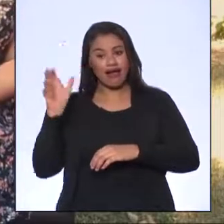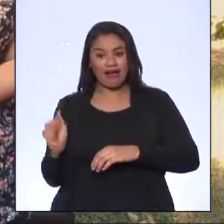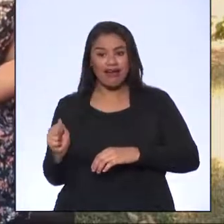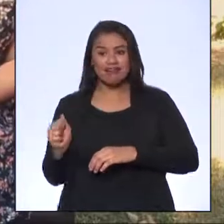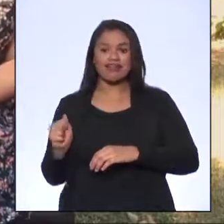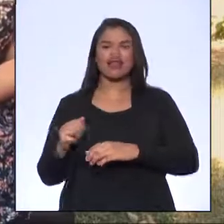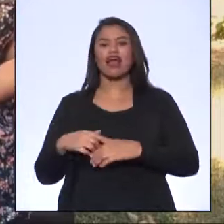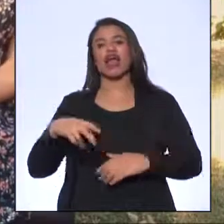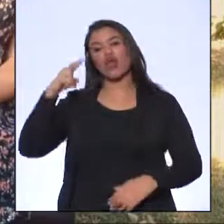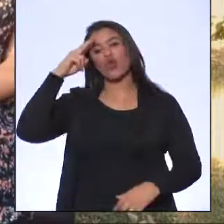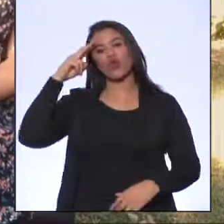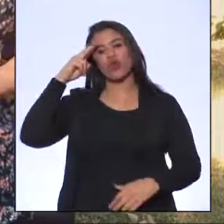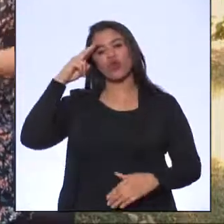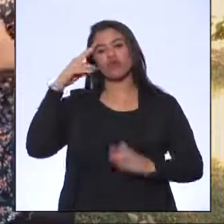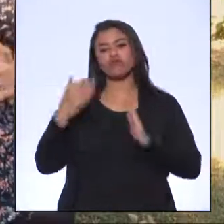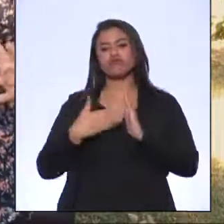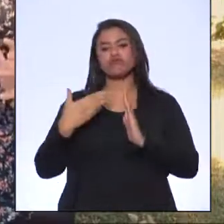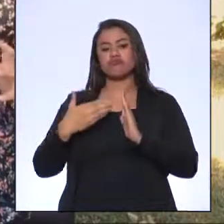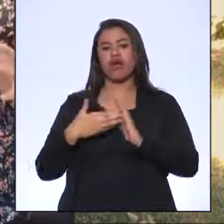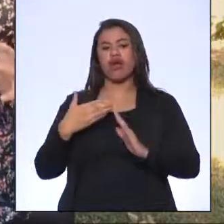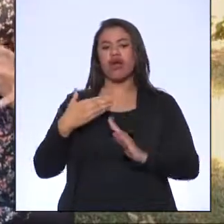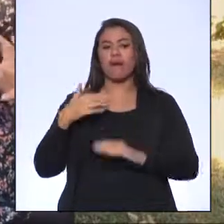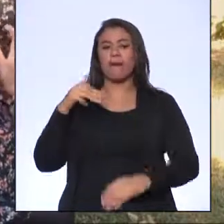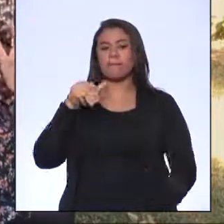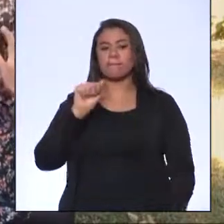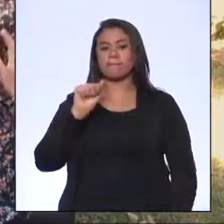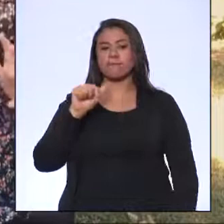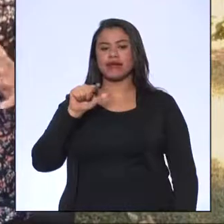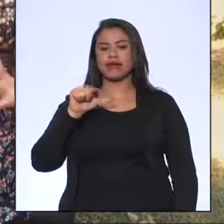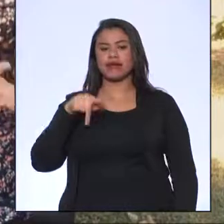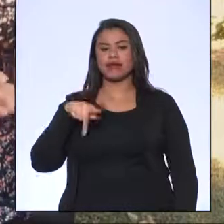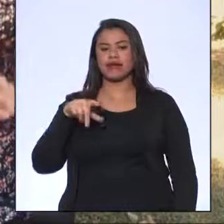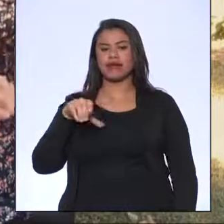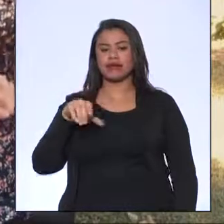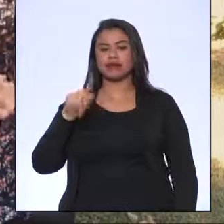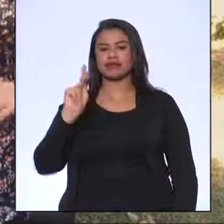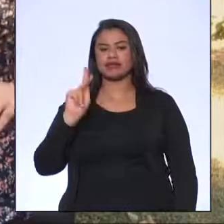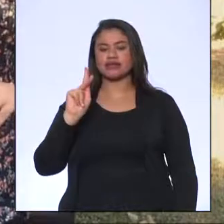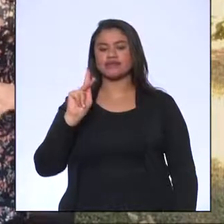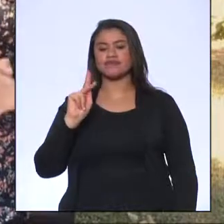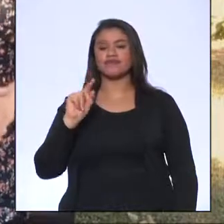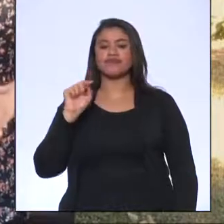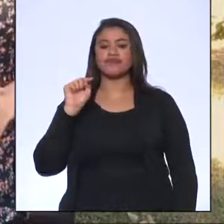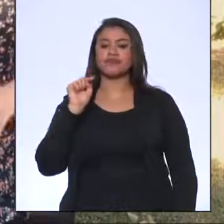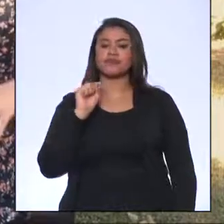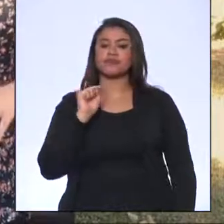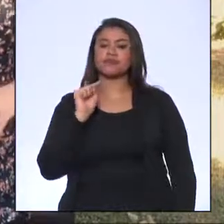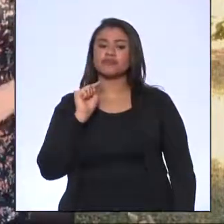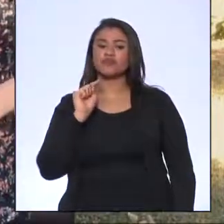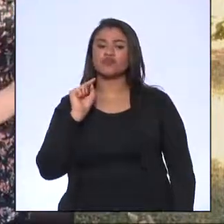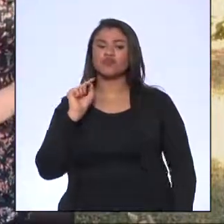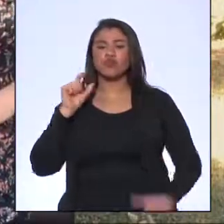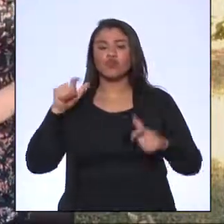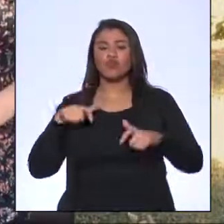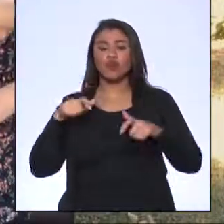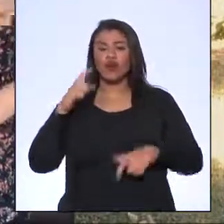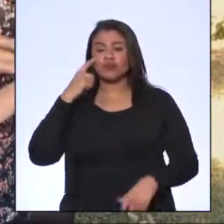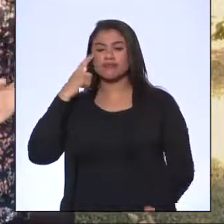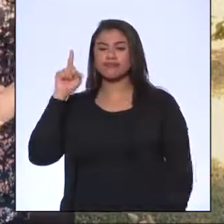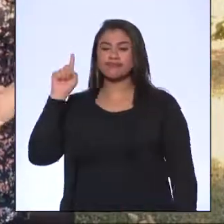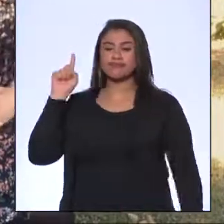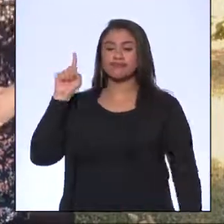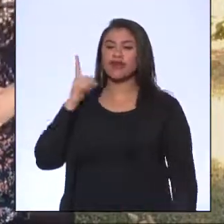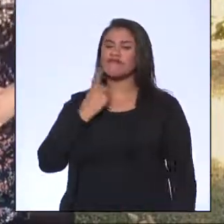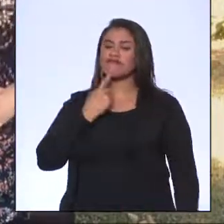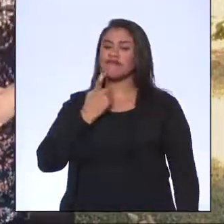de Malik Sadibé, um artista de um país do norte da África chamado Mali. Esse daqui.